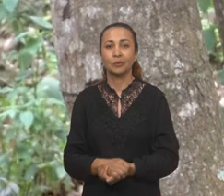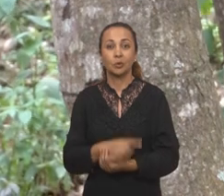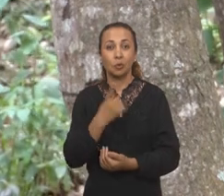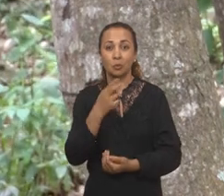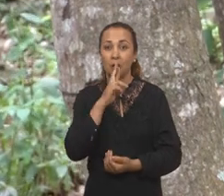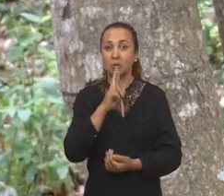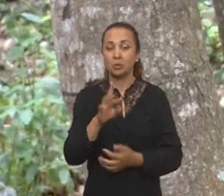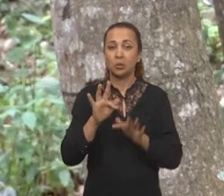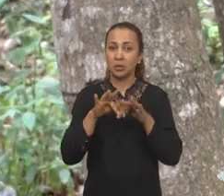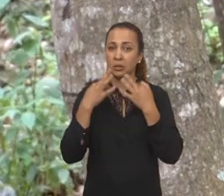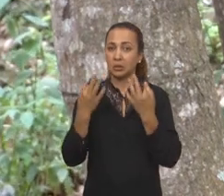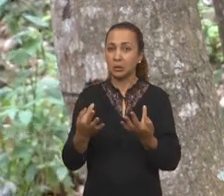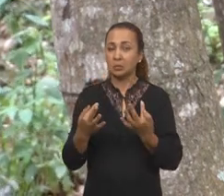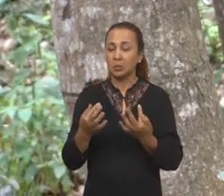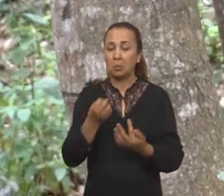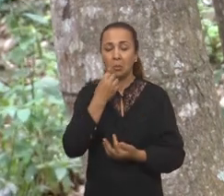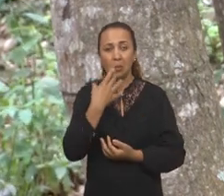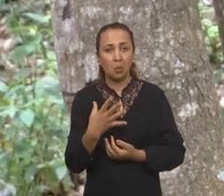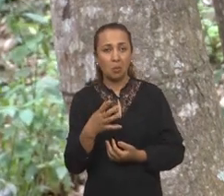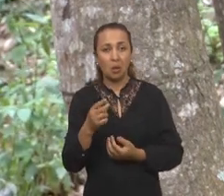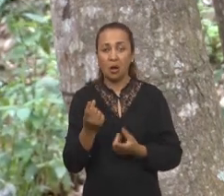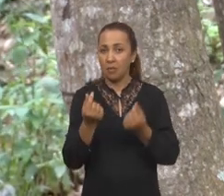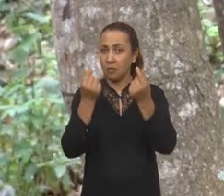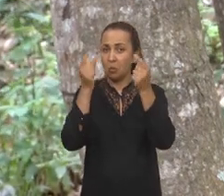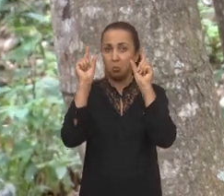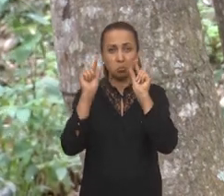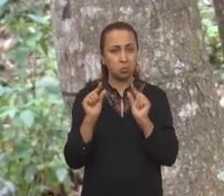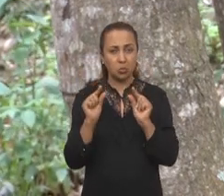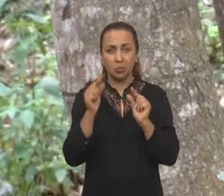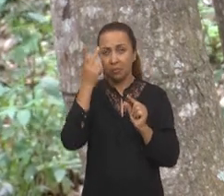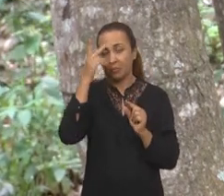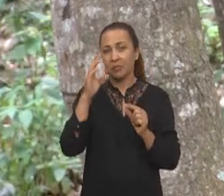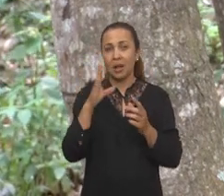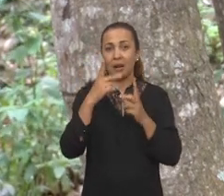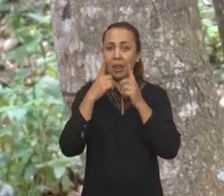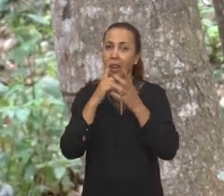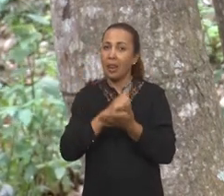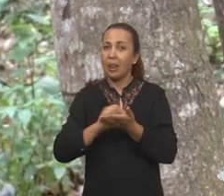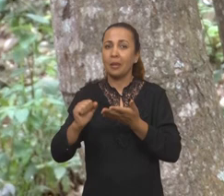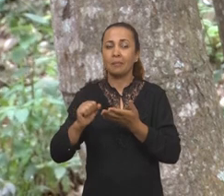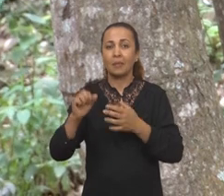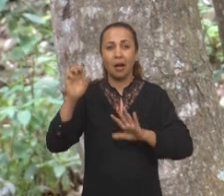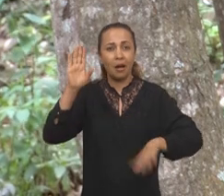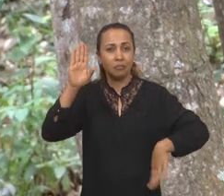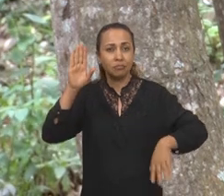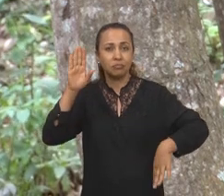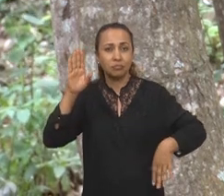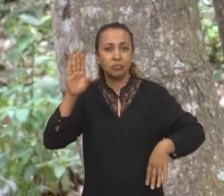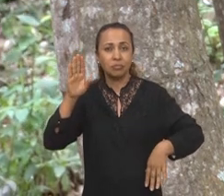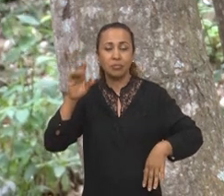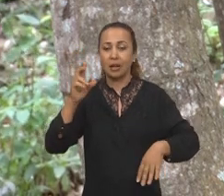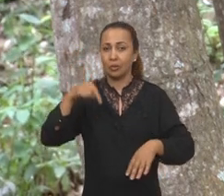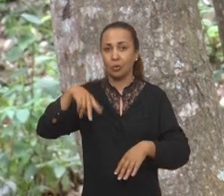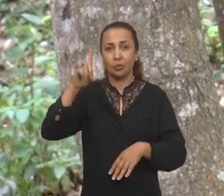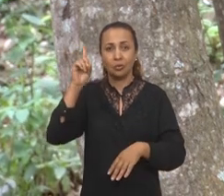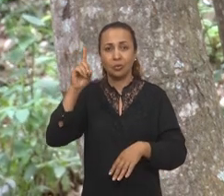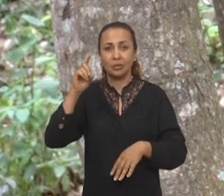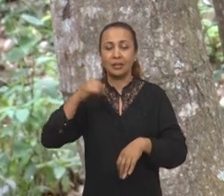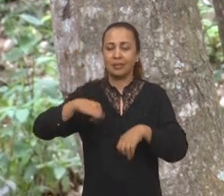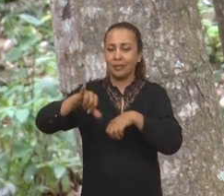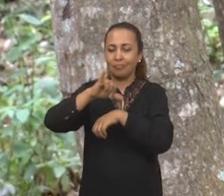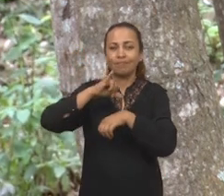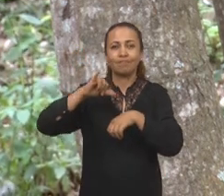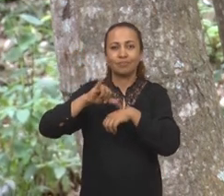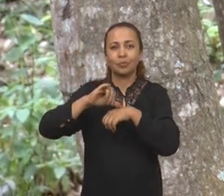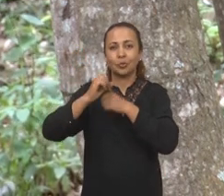uma solução simples eficaz e de baixo custo para despoluir as praias Nordestinas contaminadas pelo